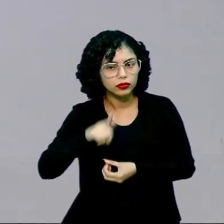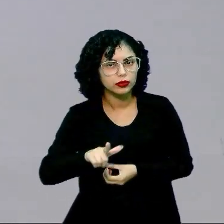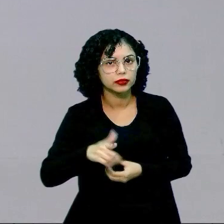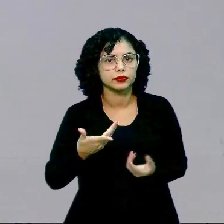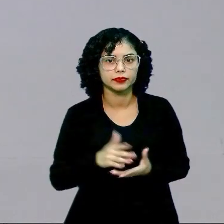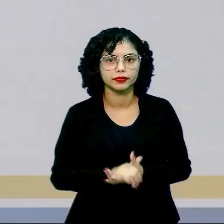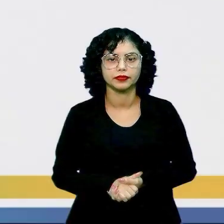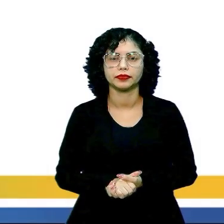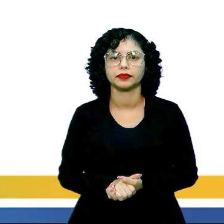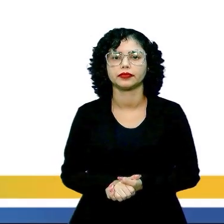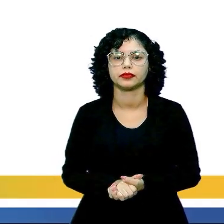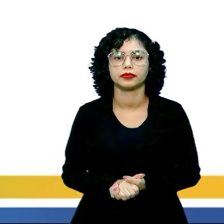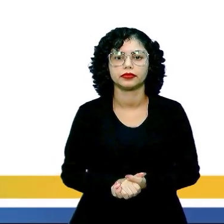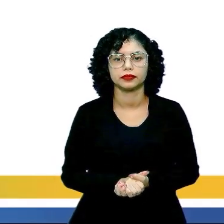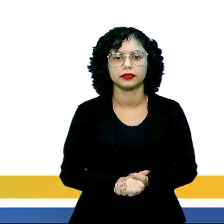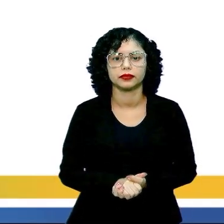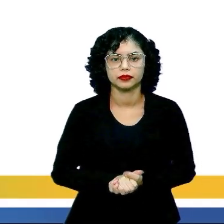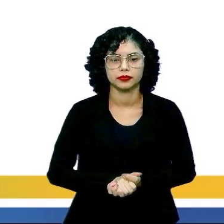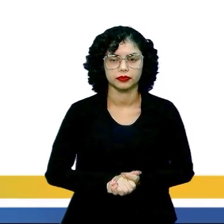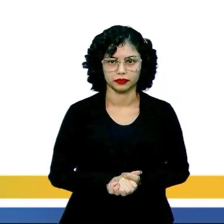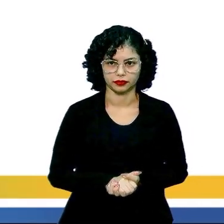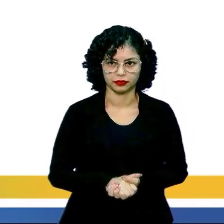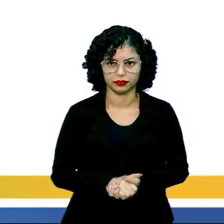conseguiria, tá?